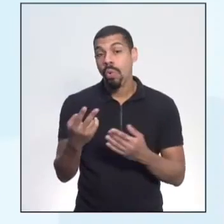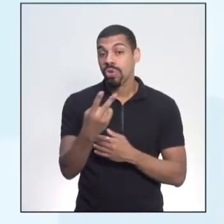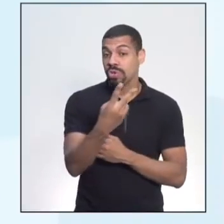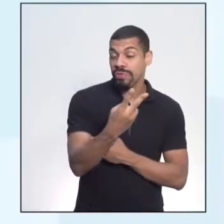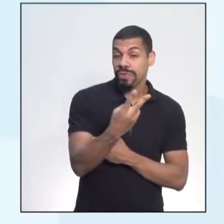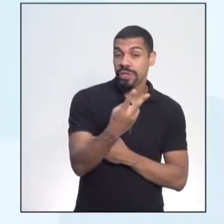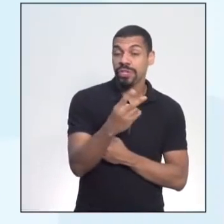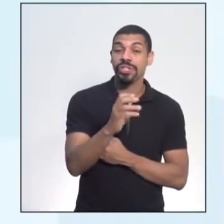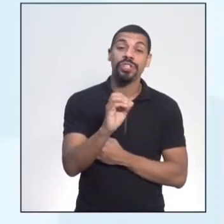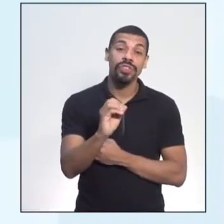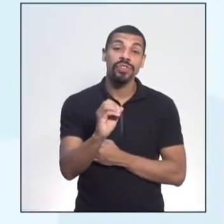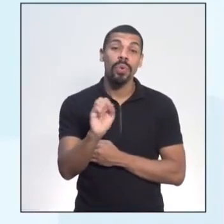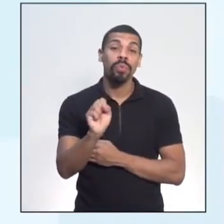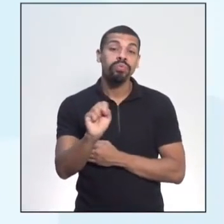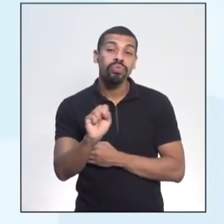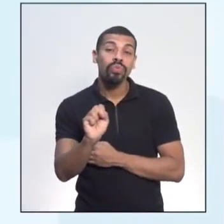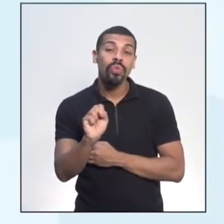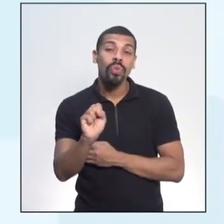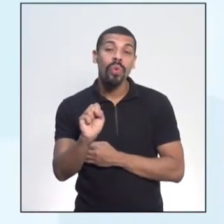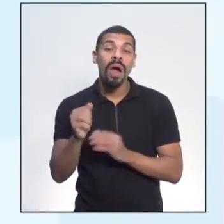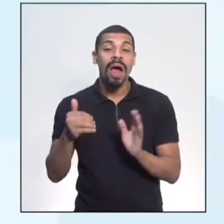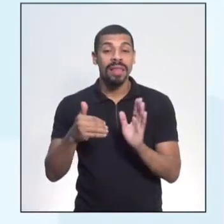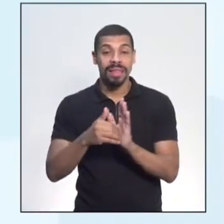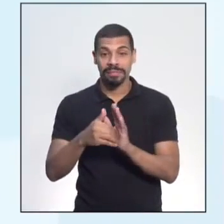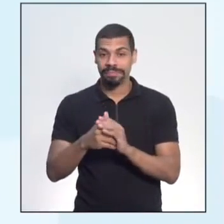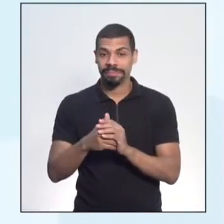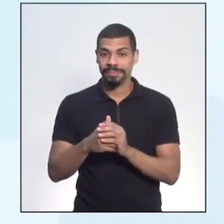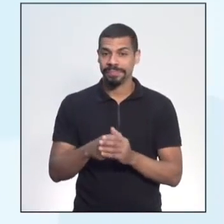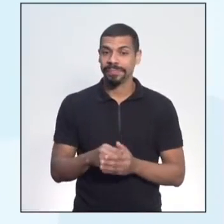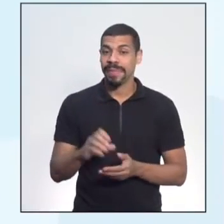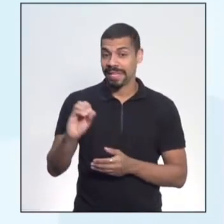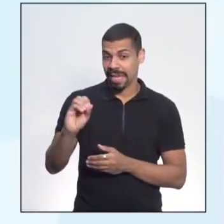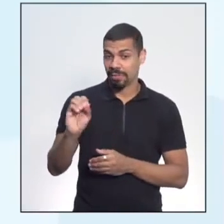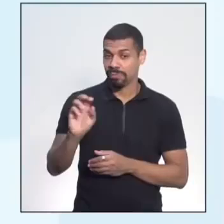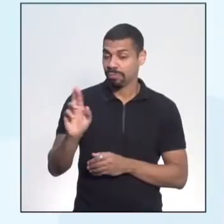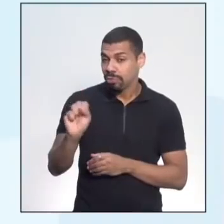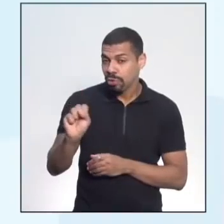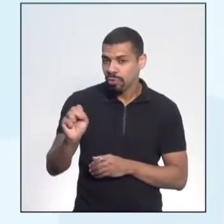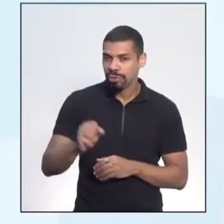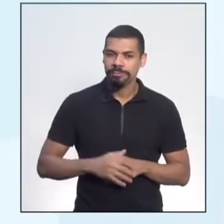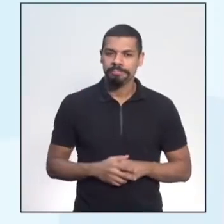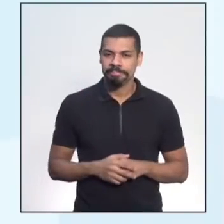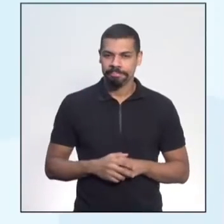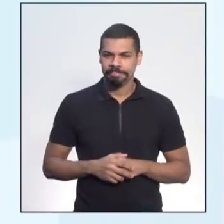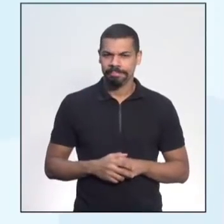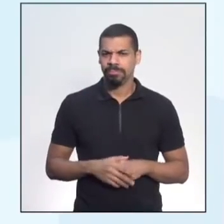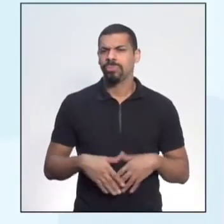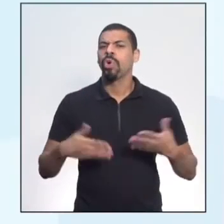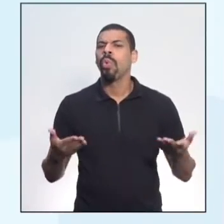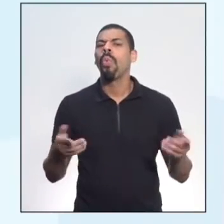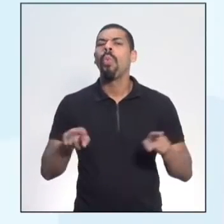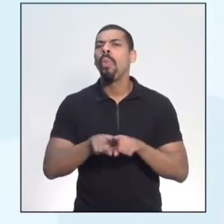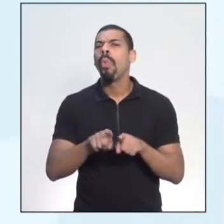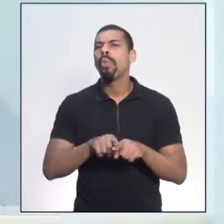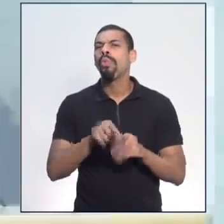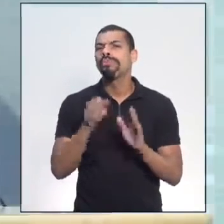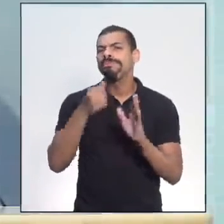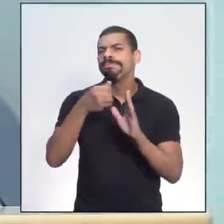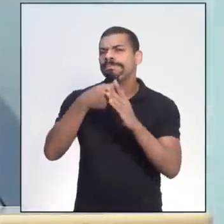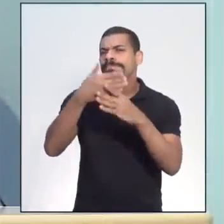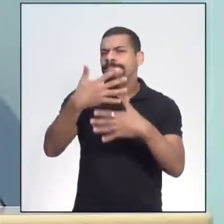20 segundos a 40 segundos. Bom, é fácil, é só pensar. Professor Inês, quanto tempo nós temos para esse